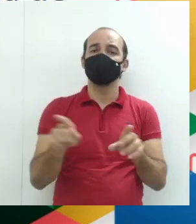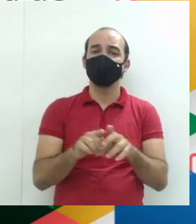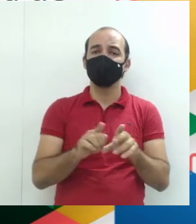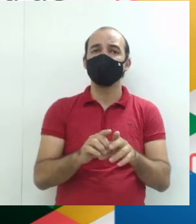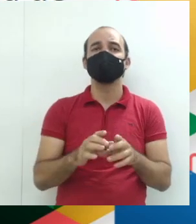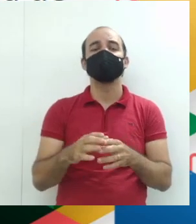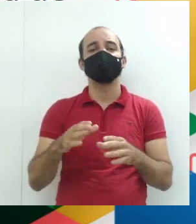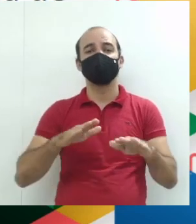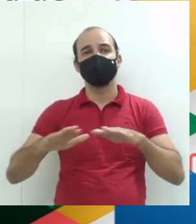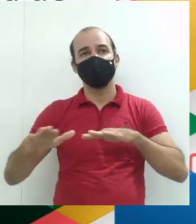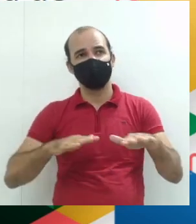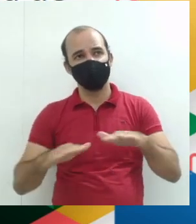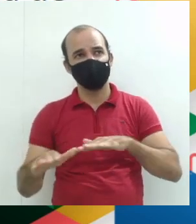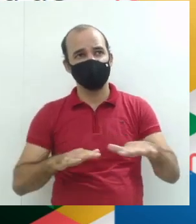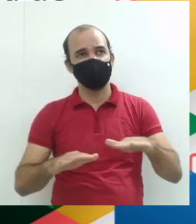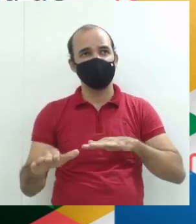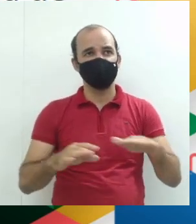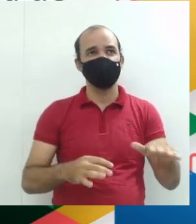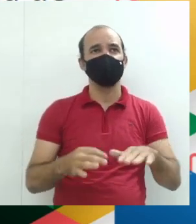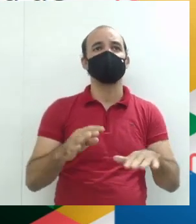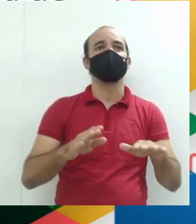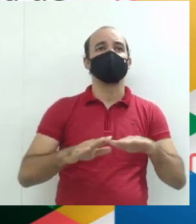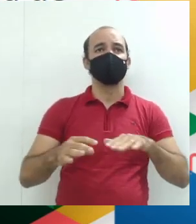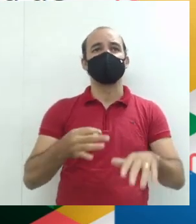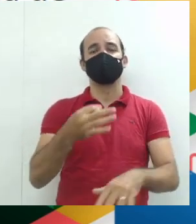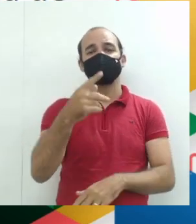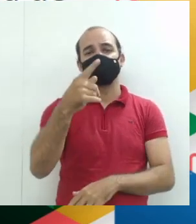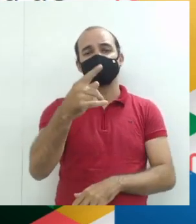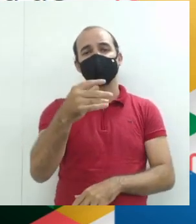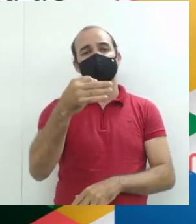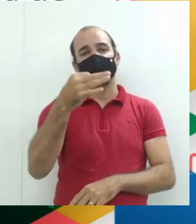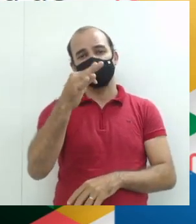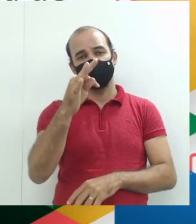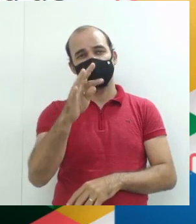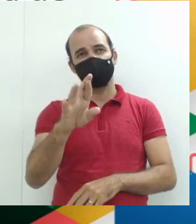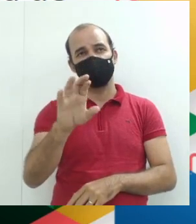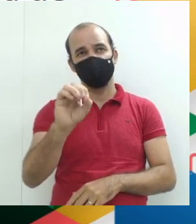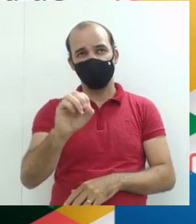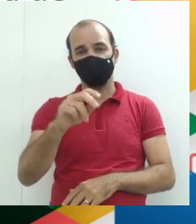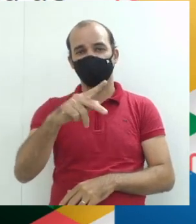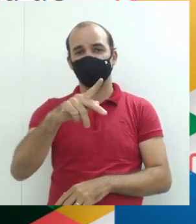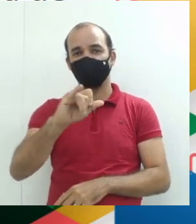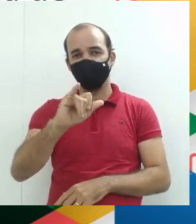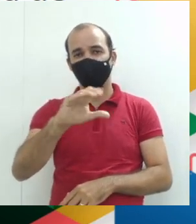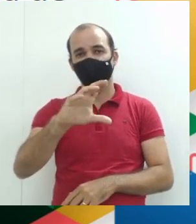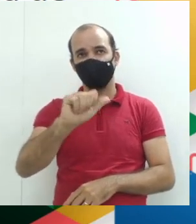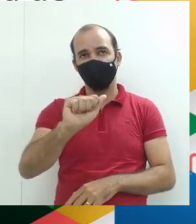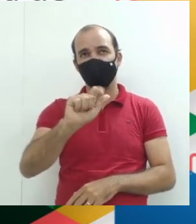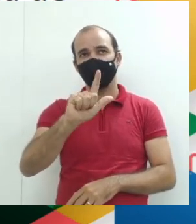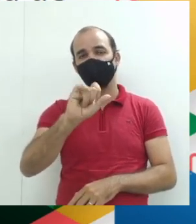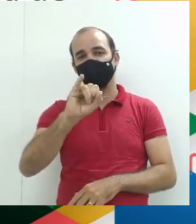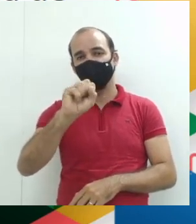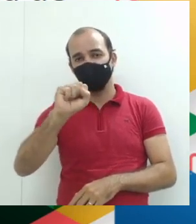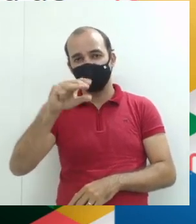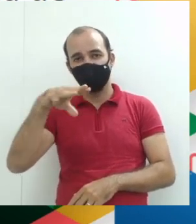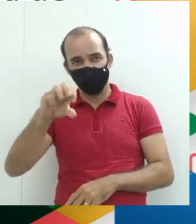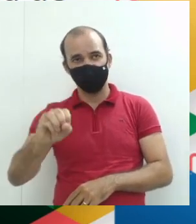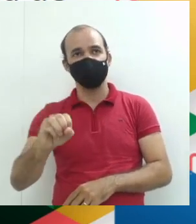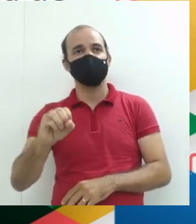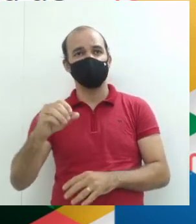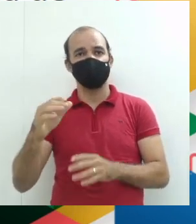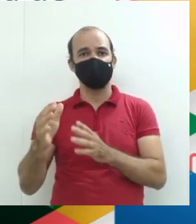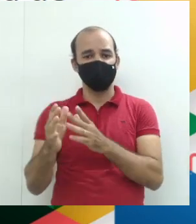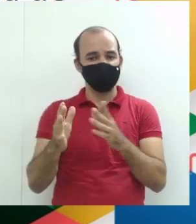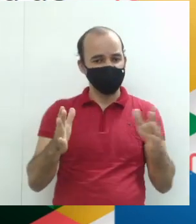braço, né, que mais se engajou contra a ditadura militar. Então, o tropicalismo ele tem influência direta